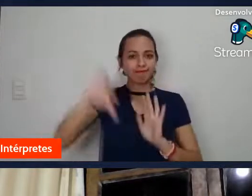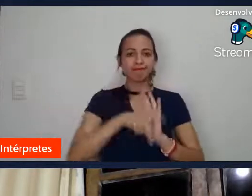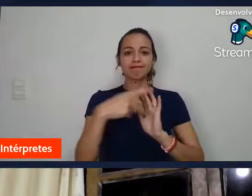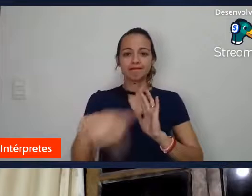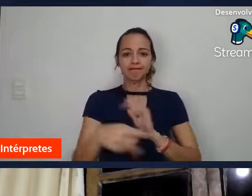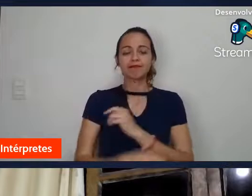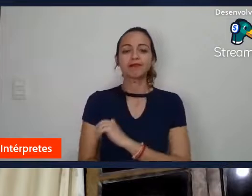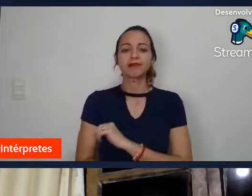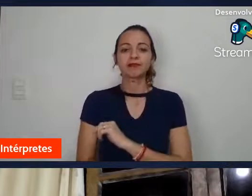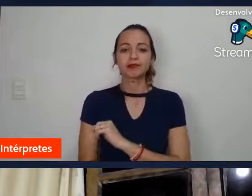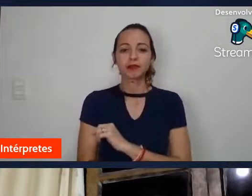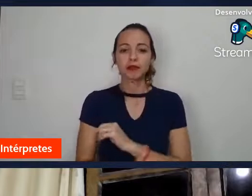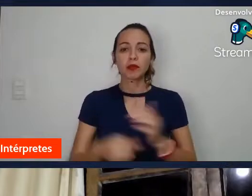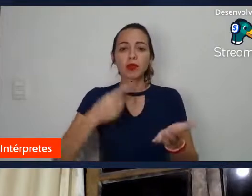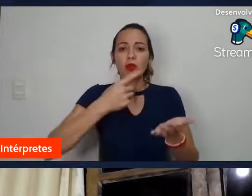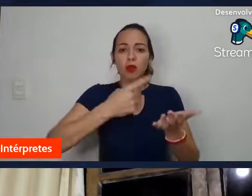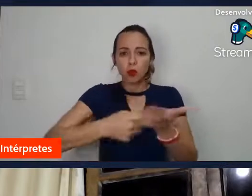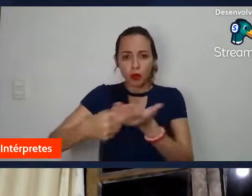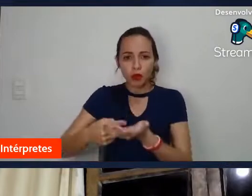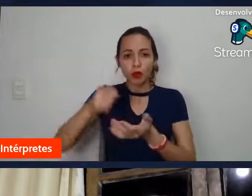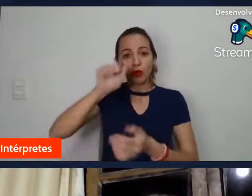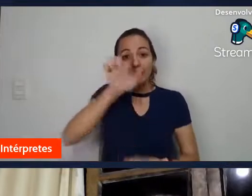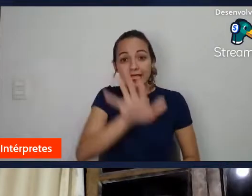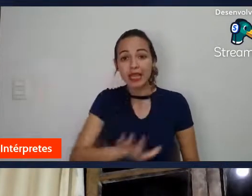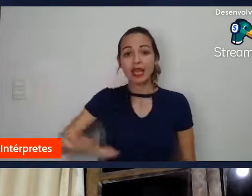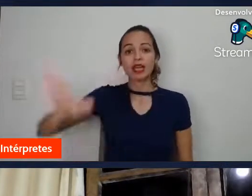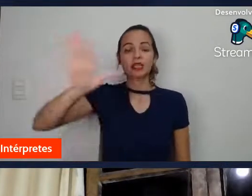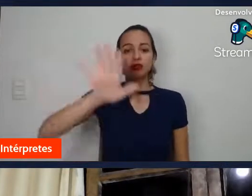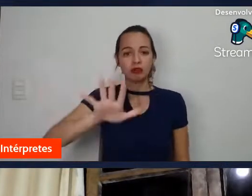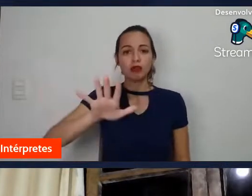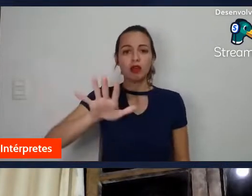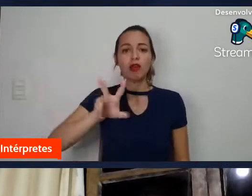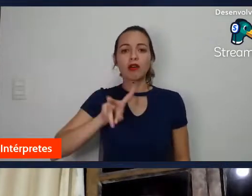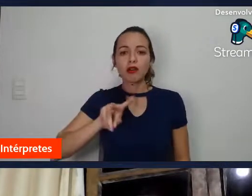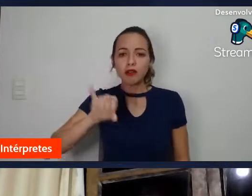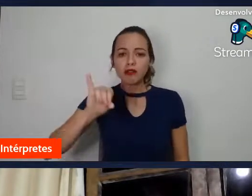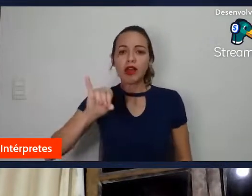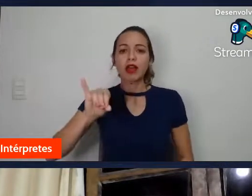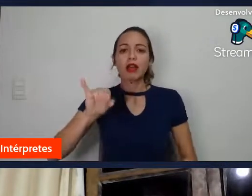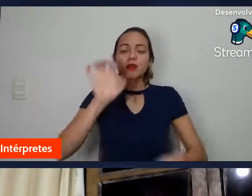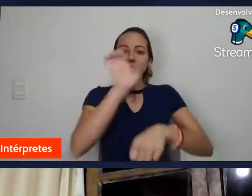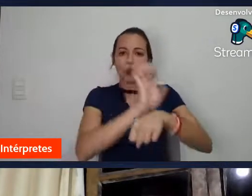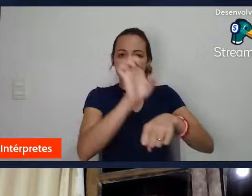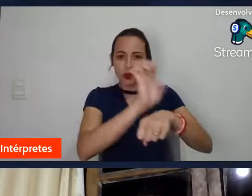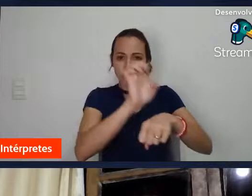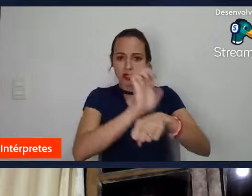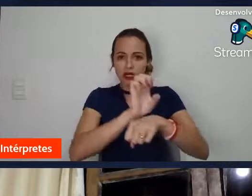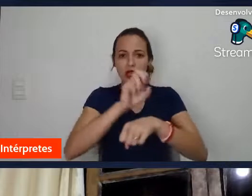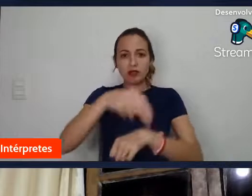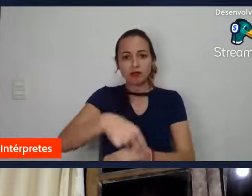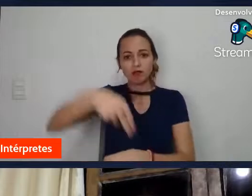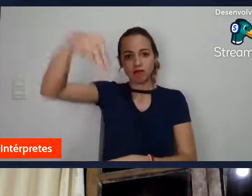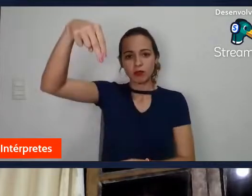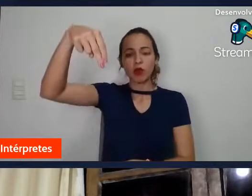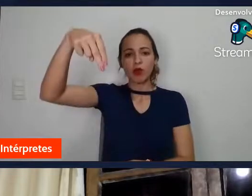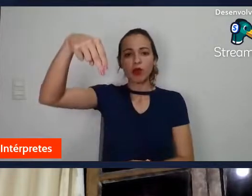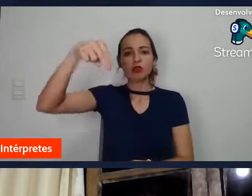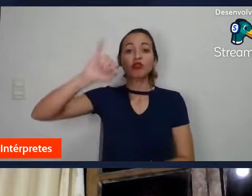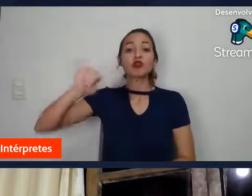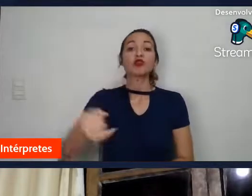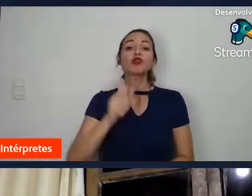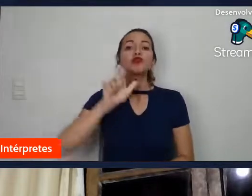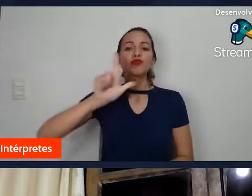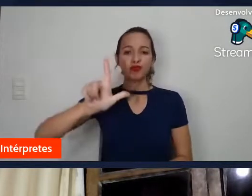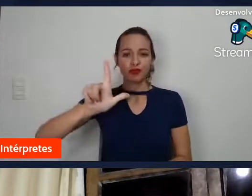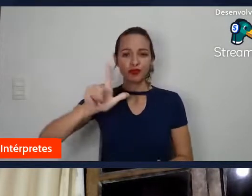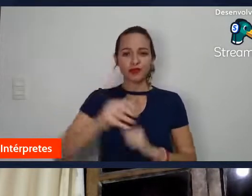encontro nacional vai ocorrer na cidade de Natal, a capital do Rio Grande do Norte, em julho próximo.